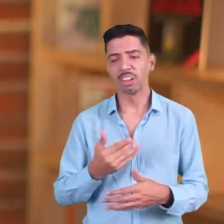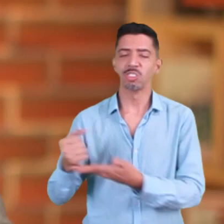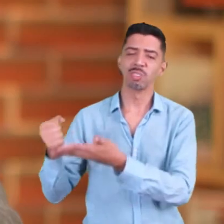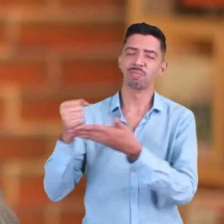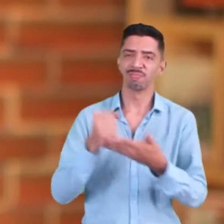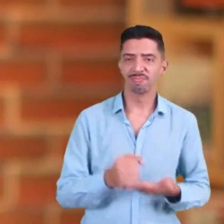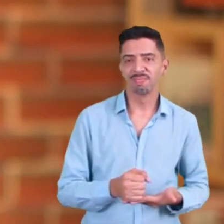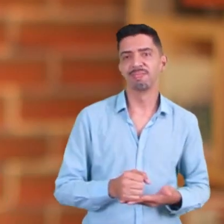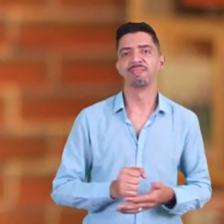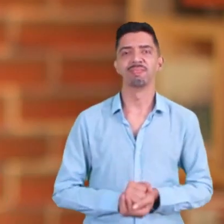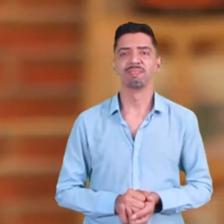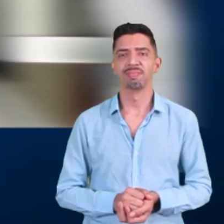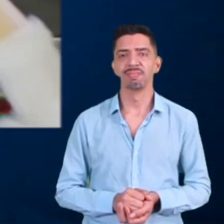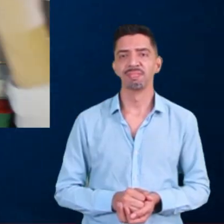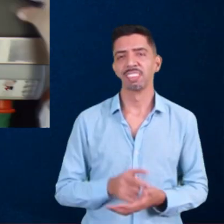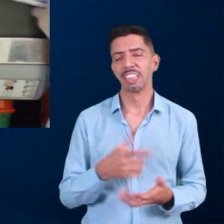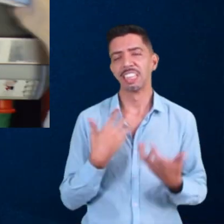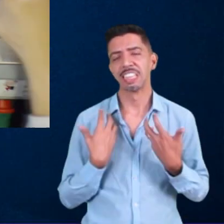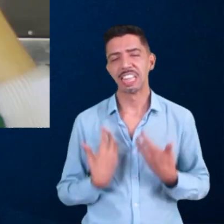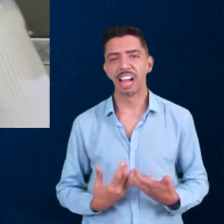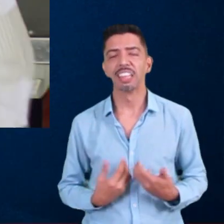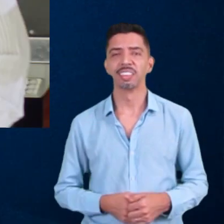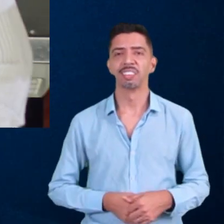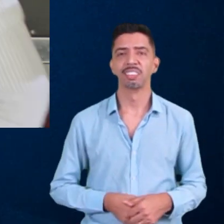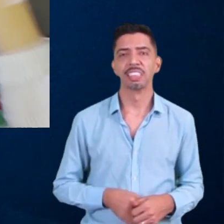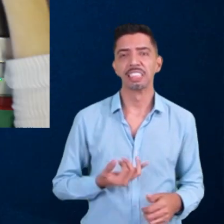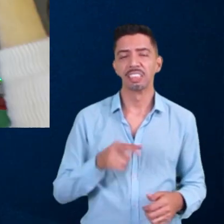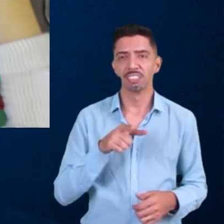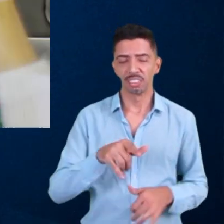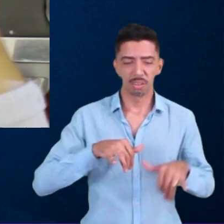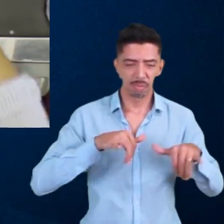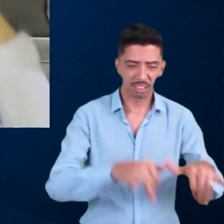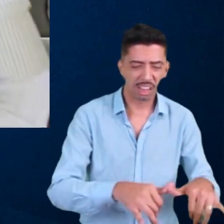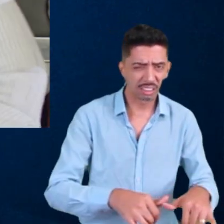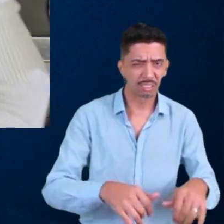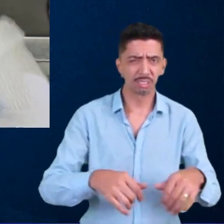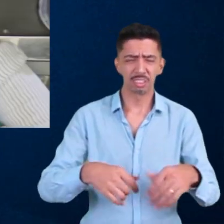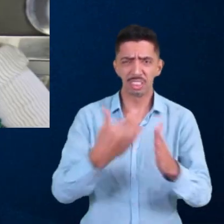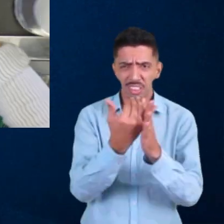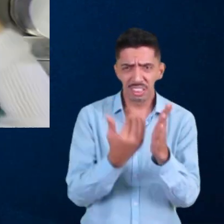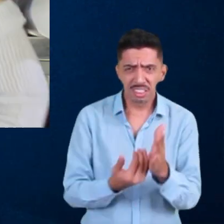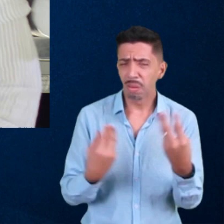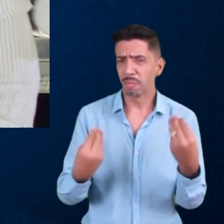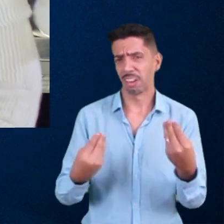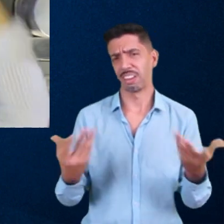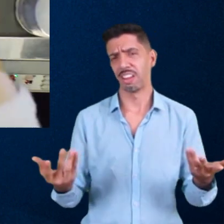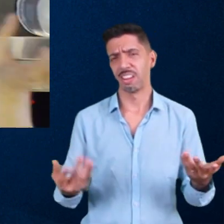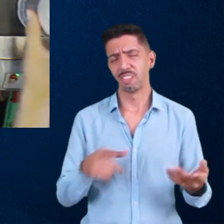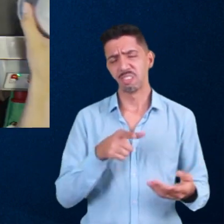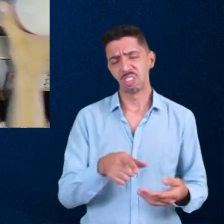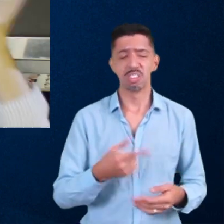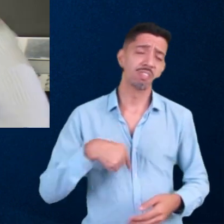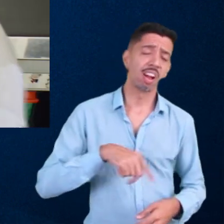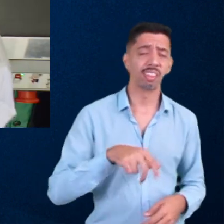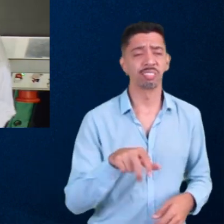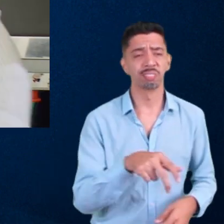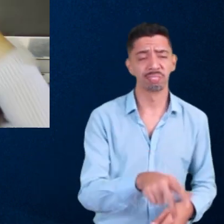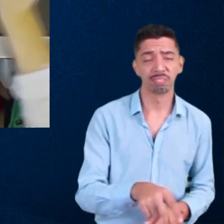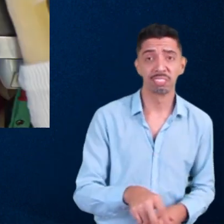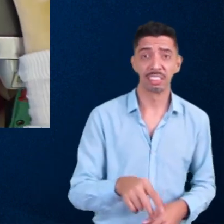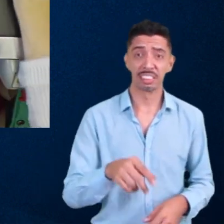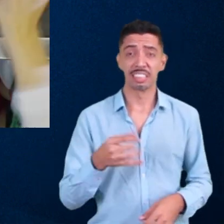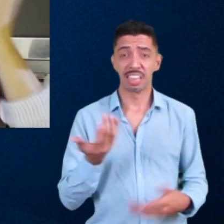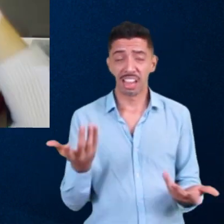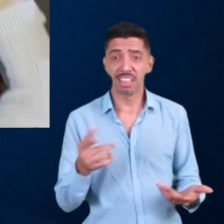vão seguir o mesmo caminho. Quando a gente vai no supermercado, não faço lista, estou totalmente desprotegido porque fico